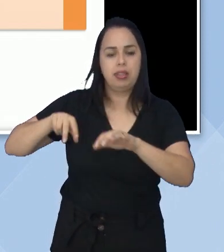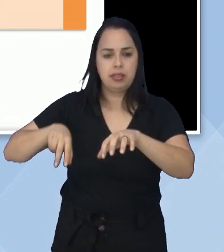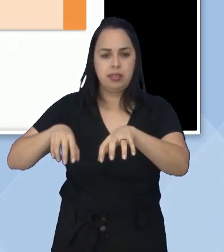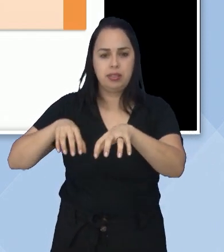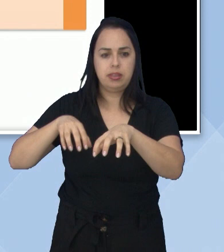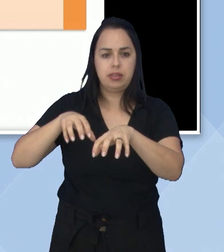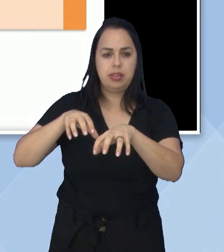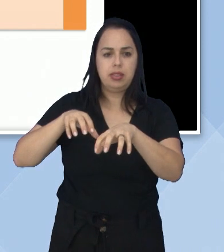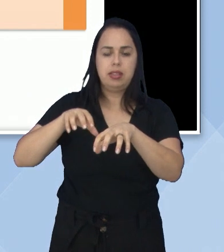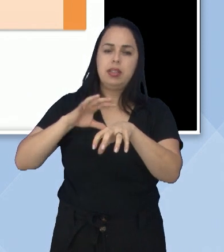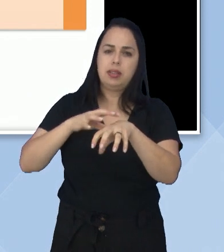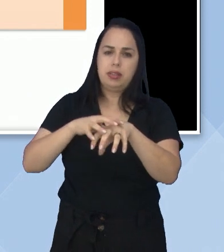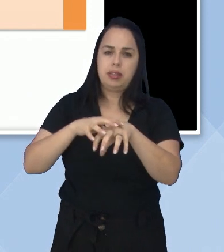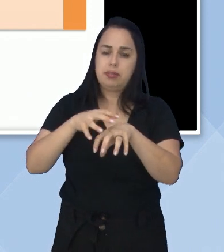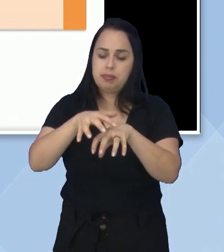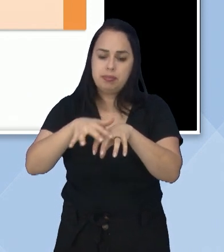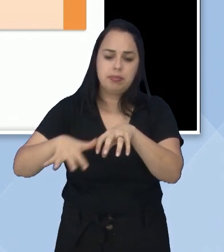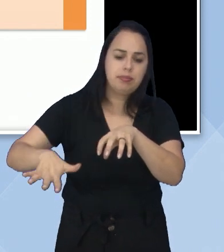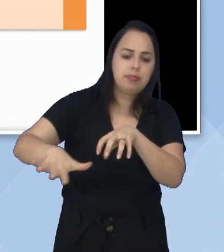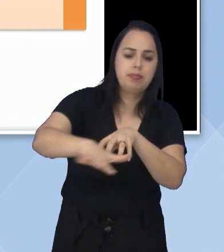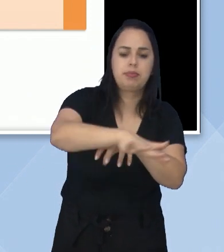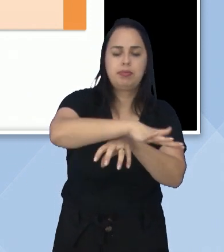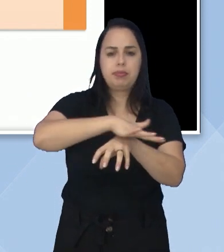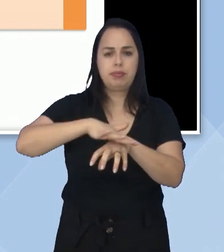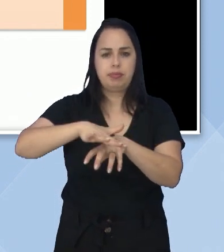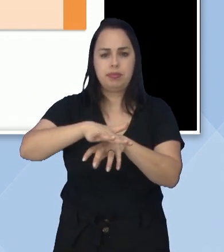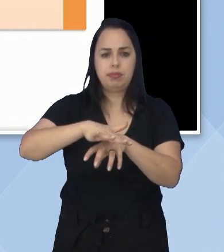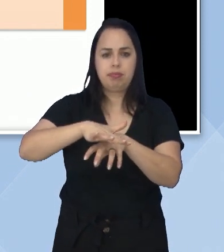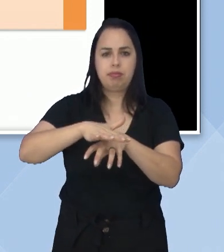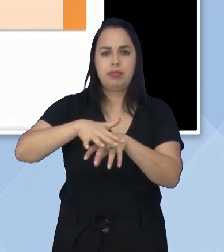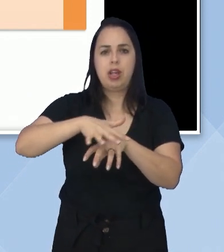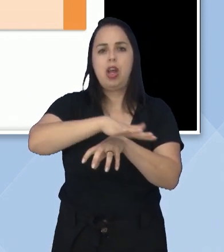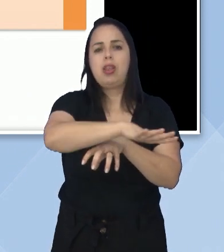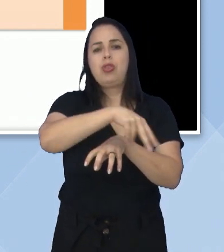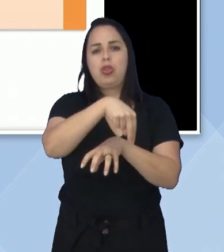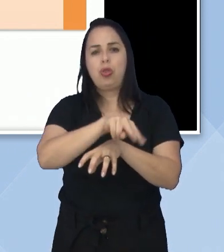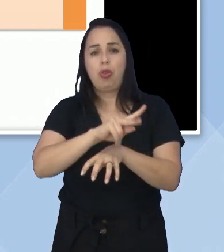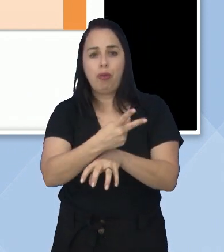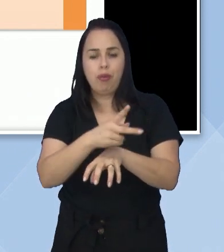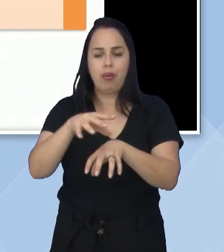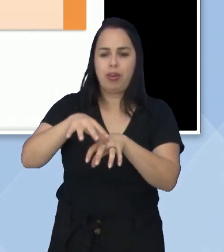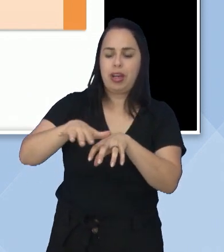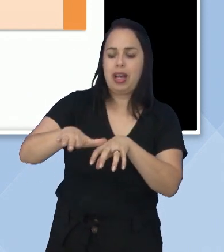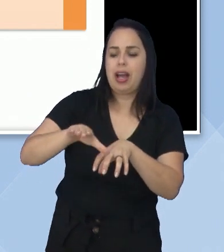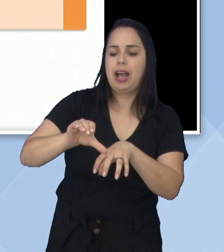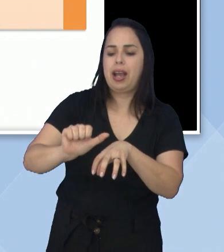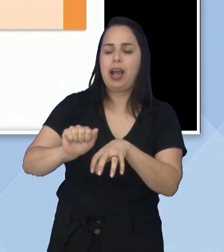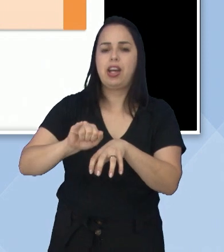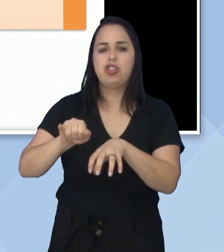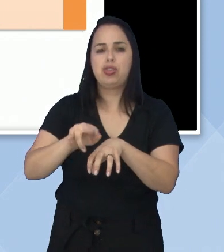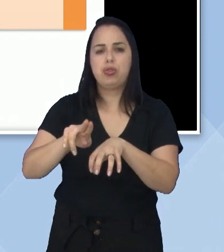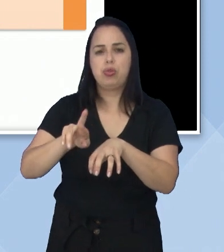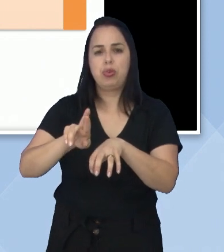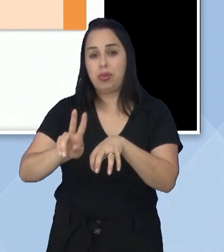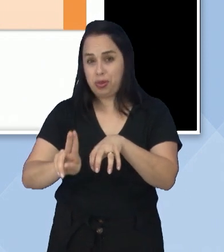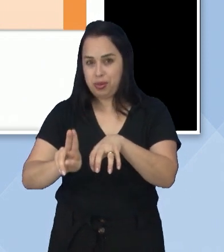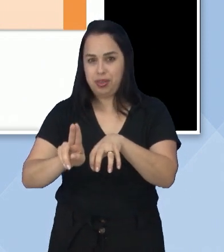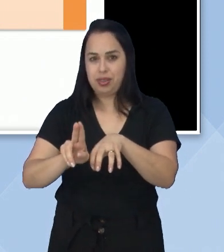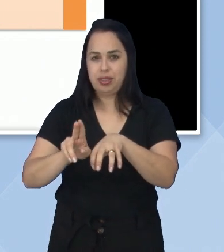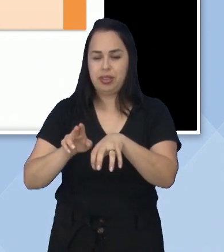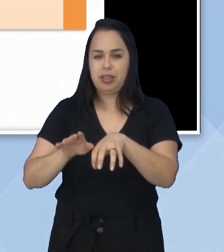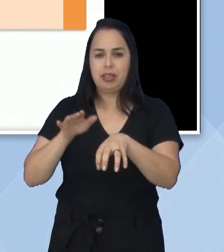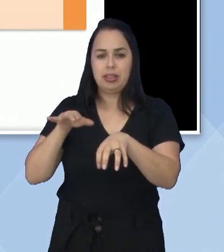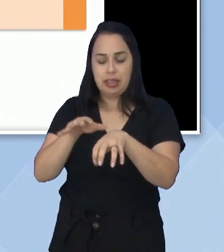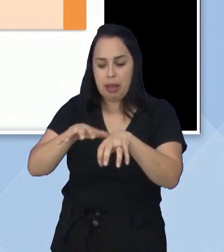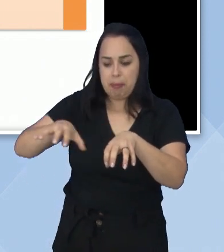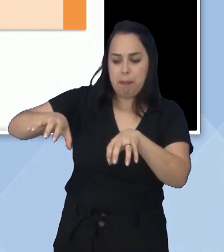macrozonas de estruturação da cidade que já é principalmente lá região do Novo Horizonte a região do Cajuru a região do putim para Paraíba de